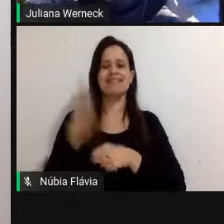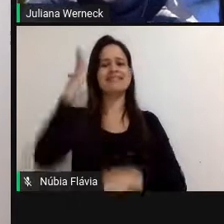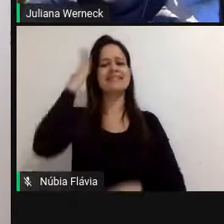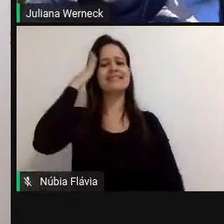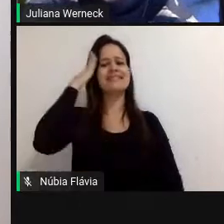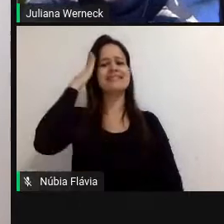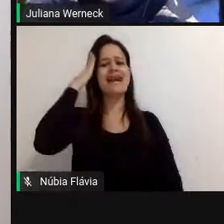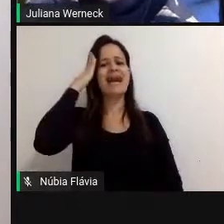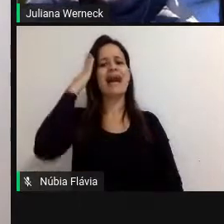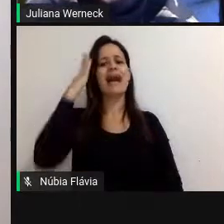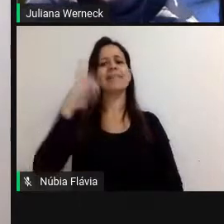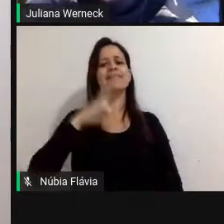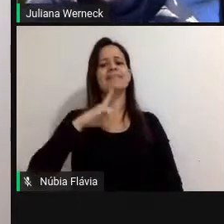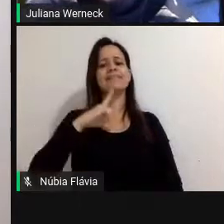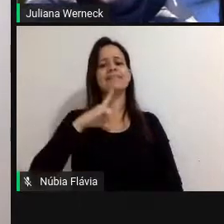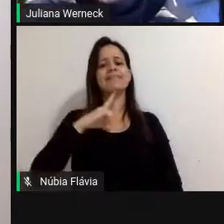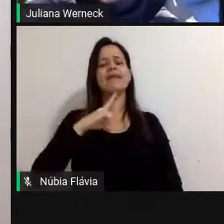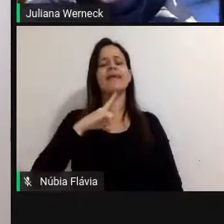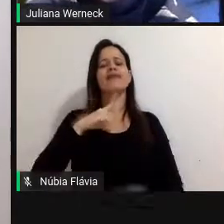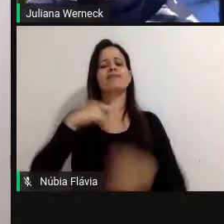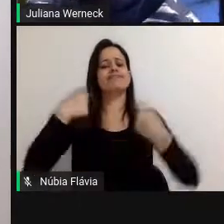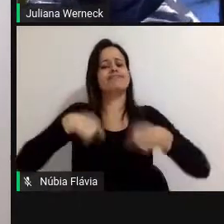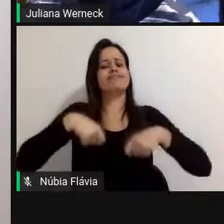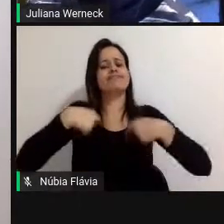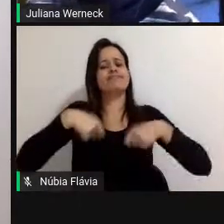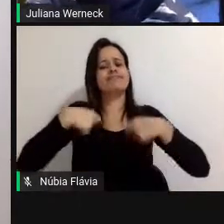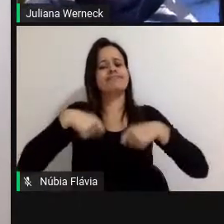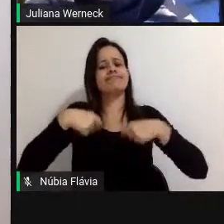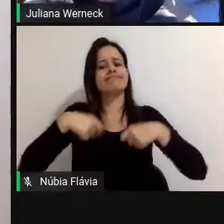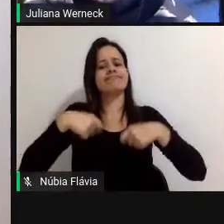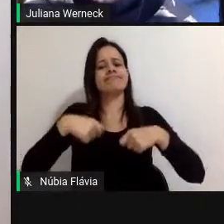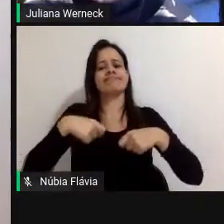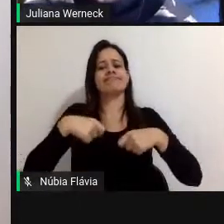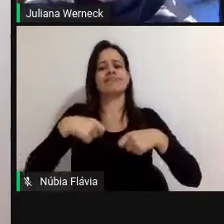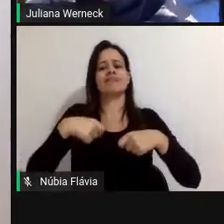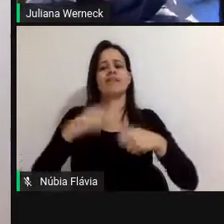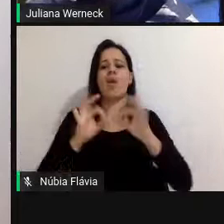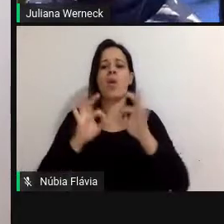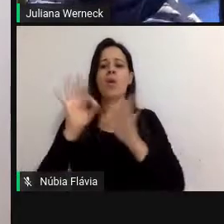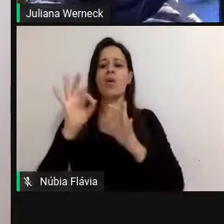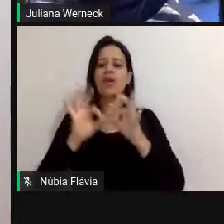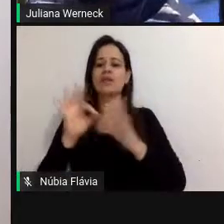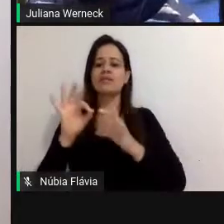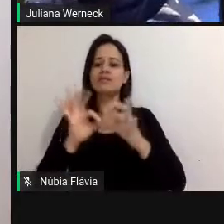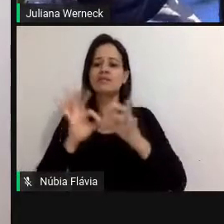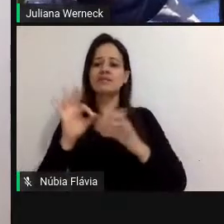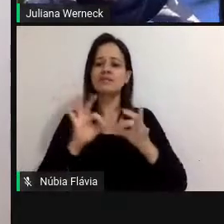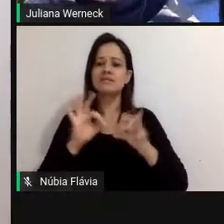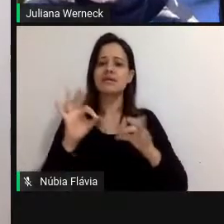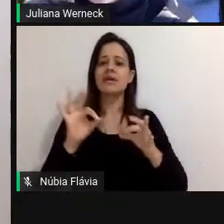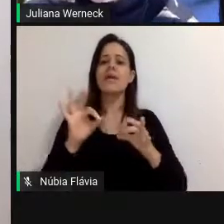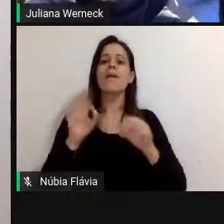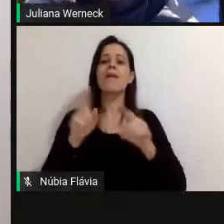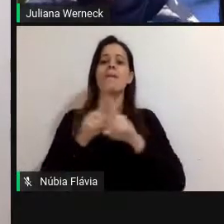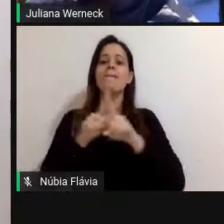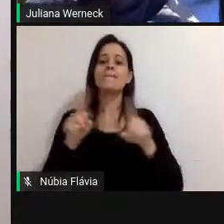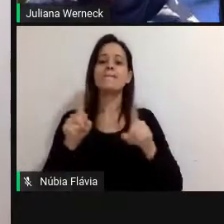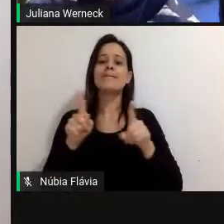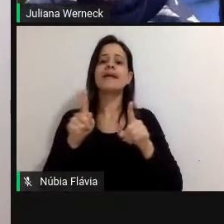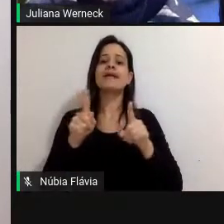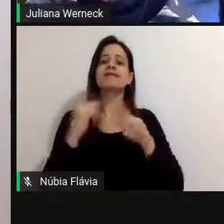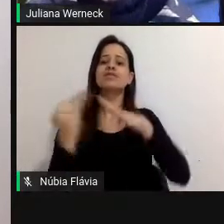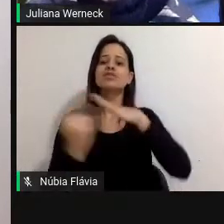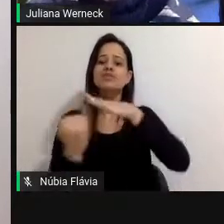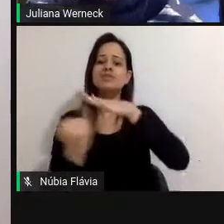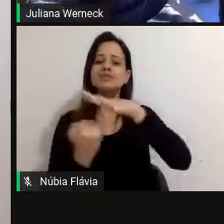sendo necessários, absolutamente necessários, não só nas organizações, mas nas sociedades,